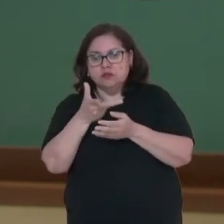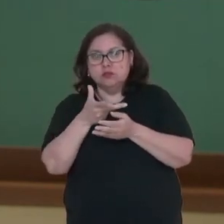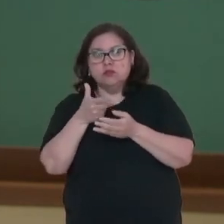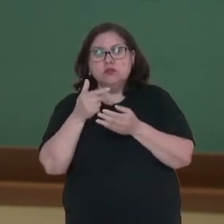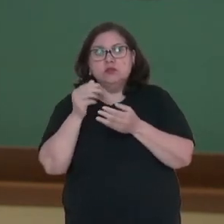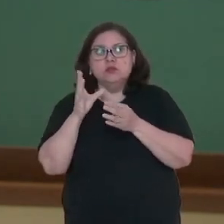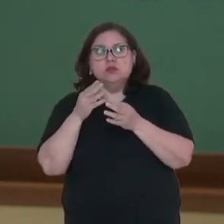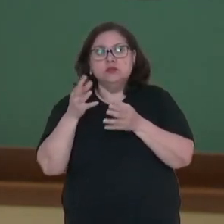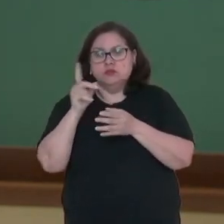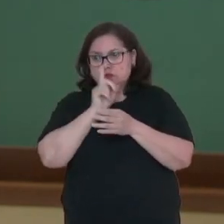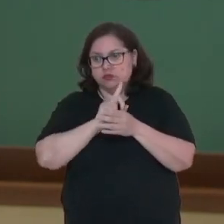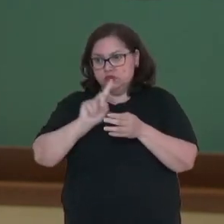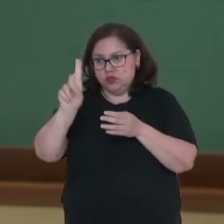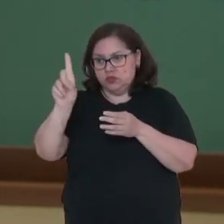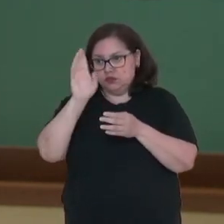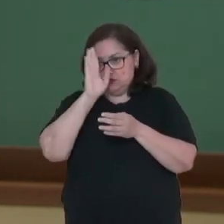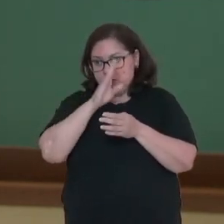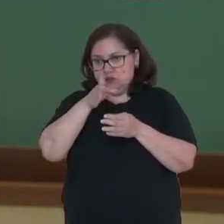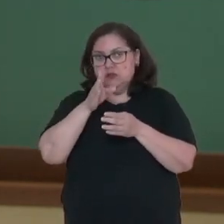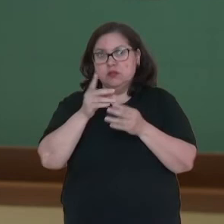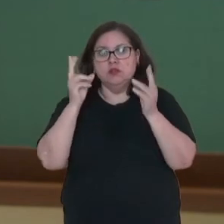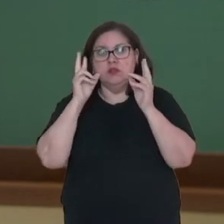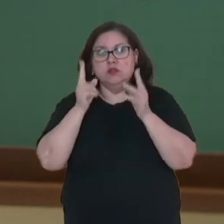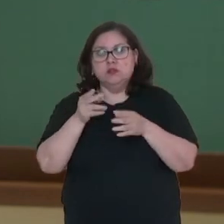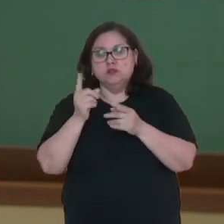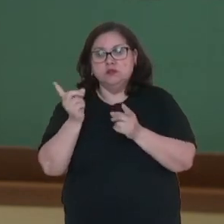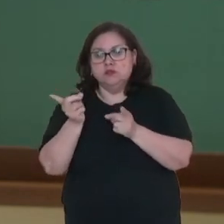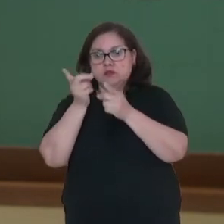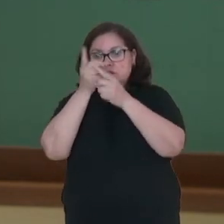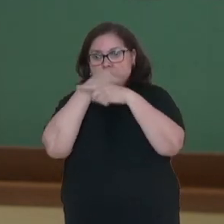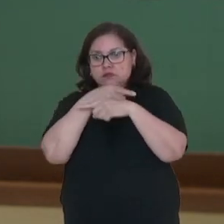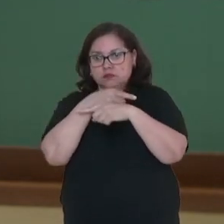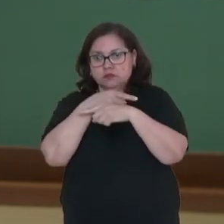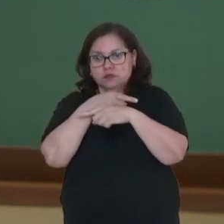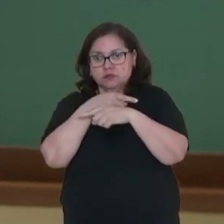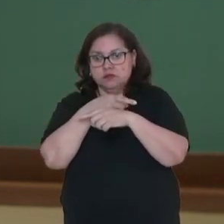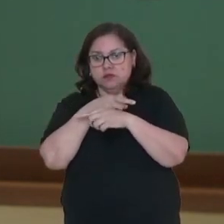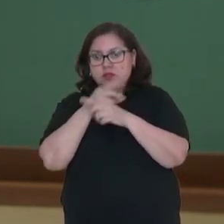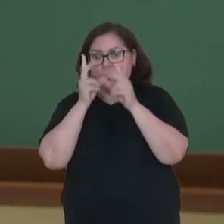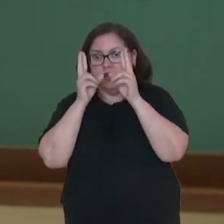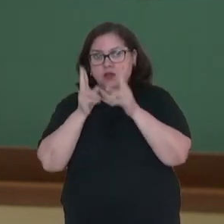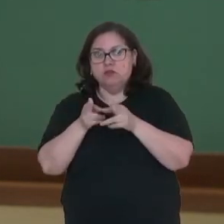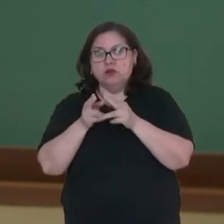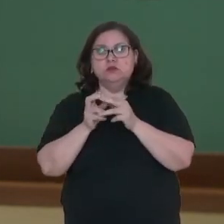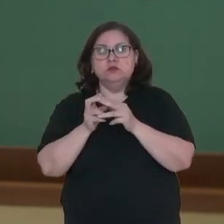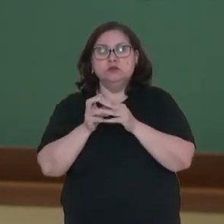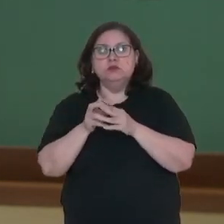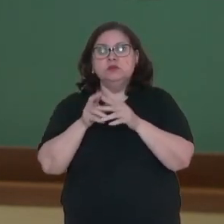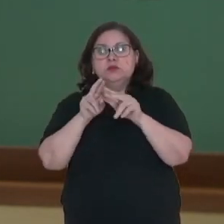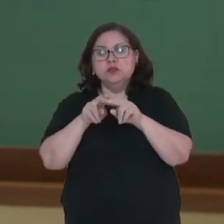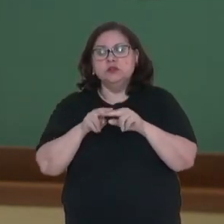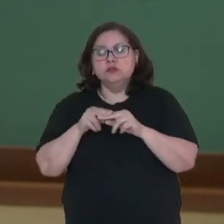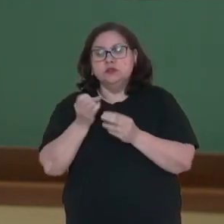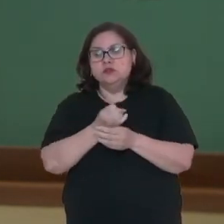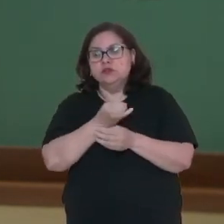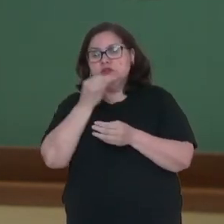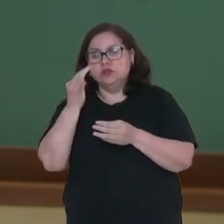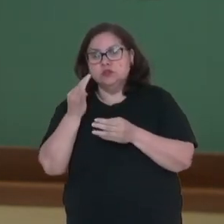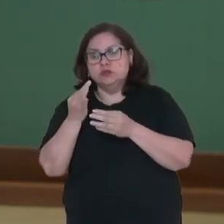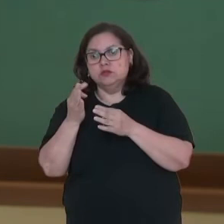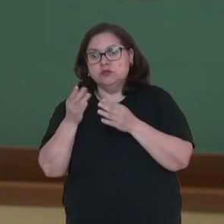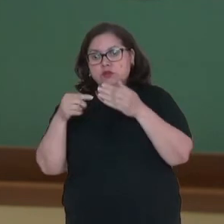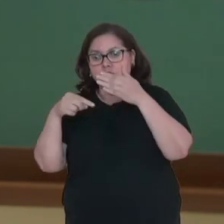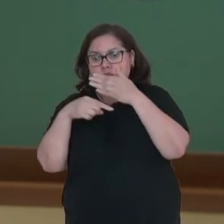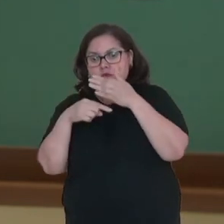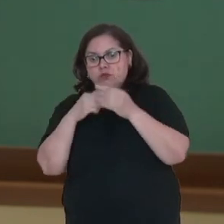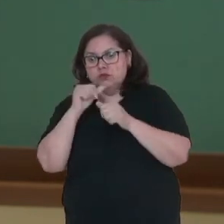dissolução, reação direta, é igual à velocidade de precipitação, a reação inversa. E por isso a quantidade de corpo de fundo